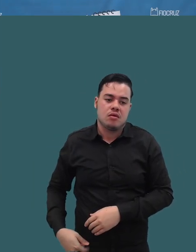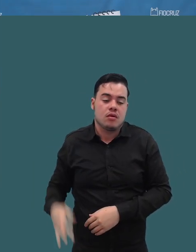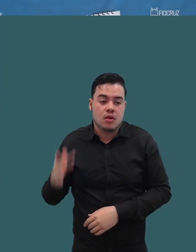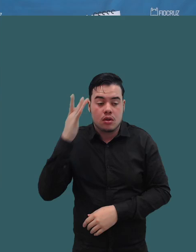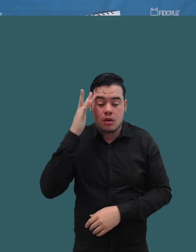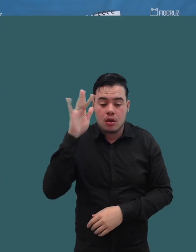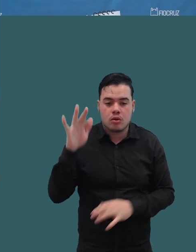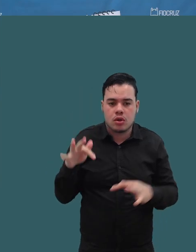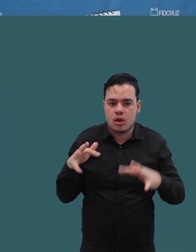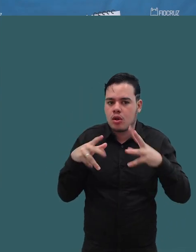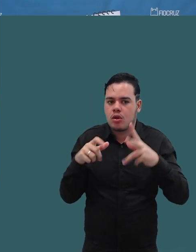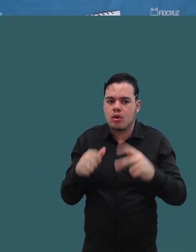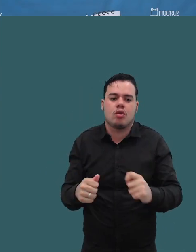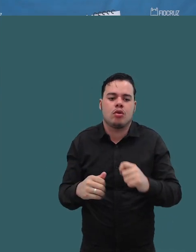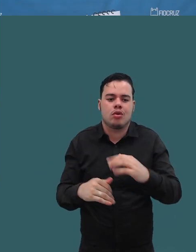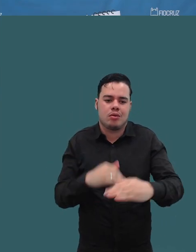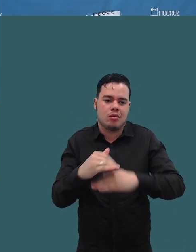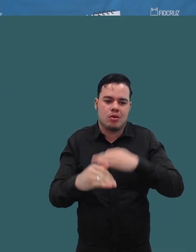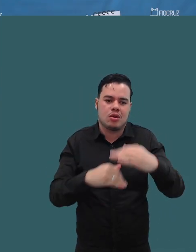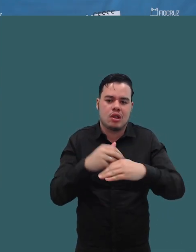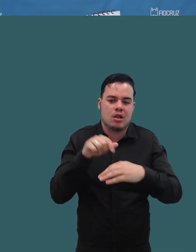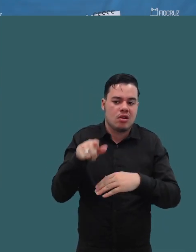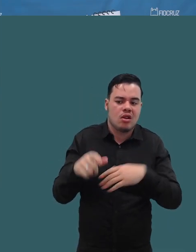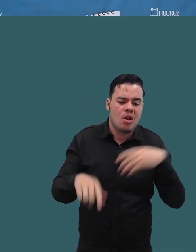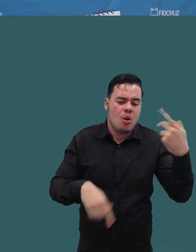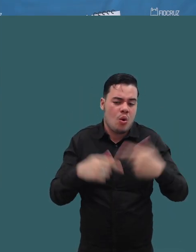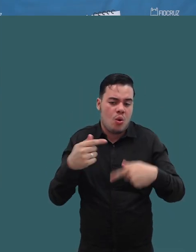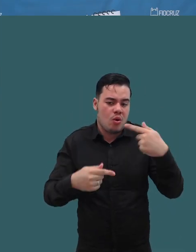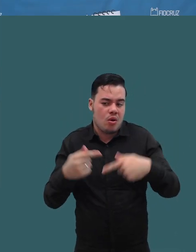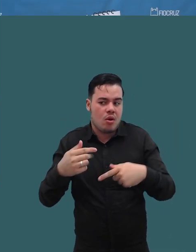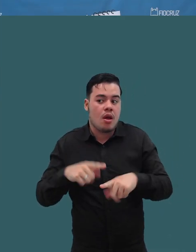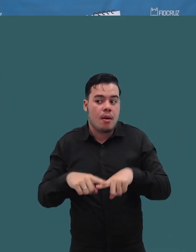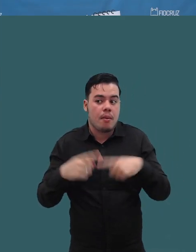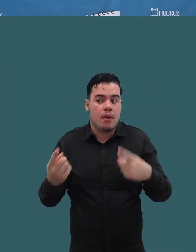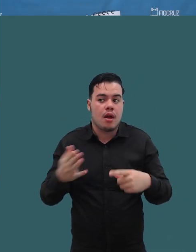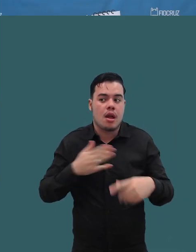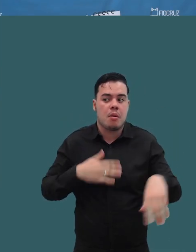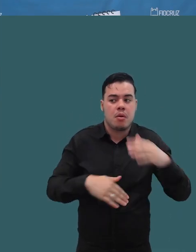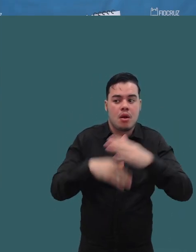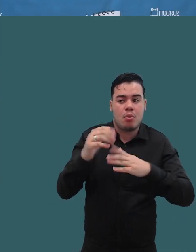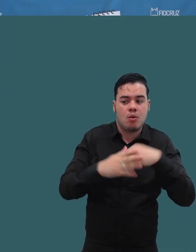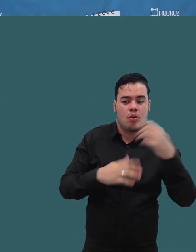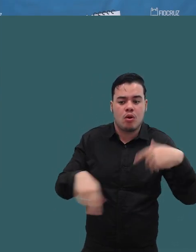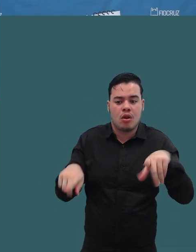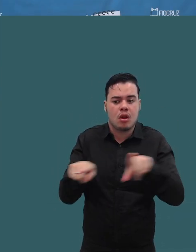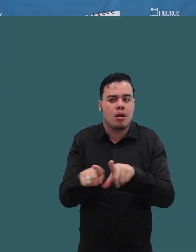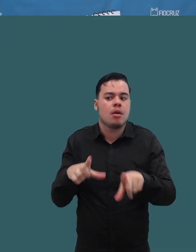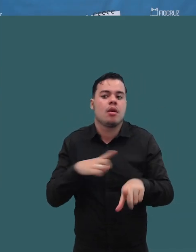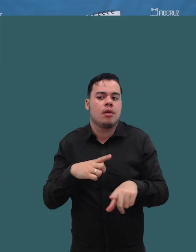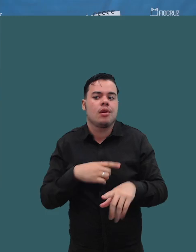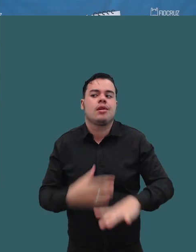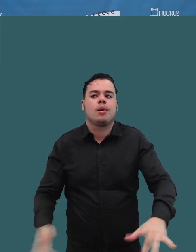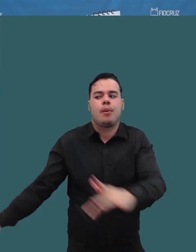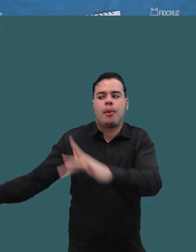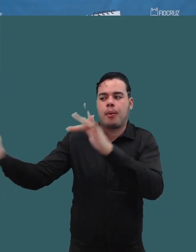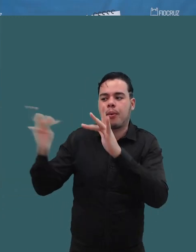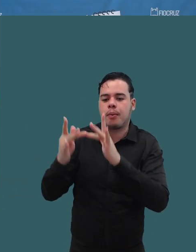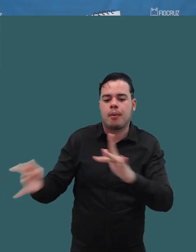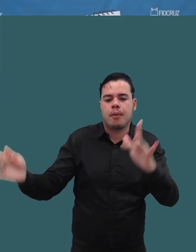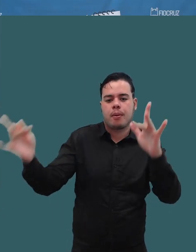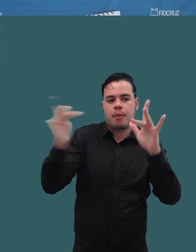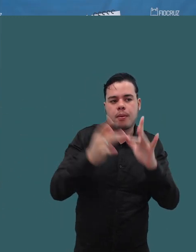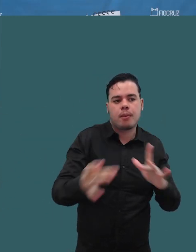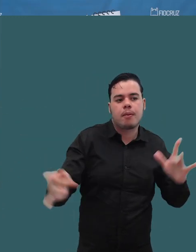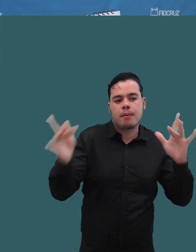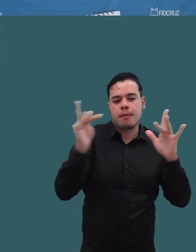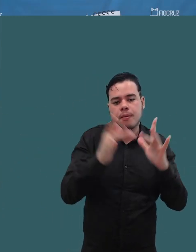sei todo o processo do que vocês estão discutindo, mas na nossa carreira também está estacionado. Eu sei o pouco